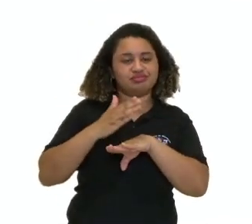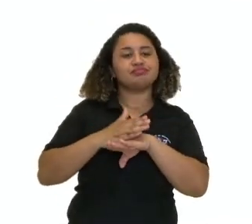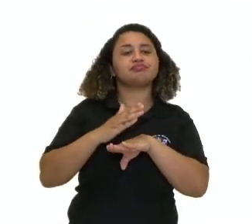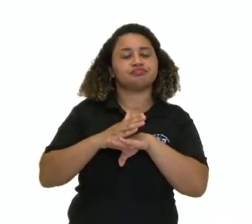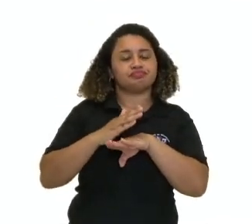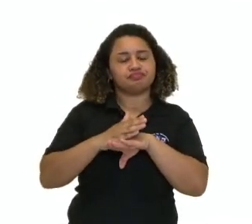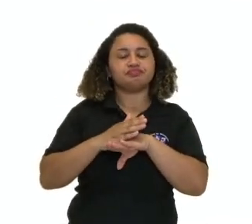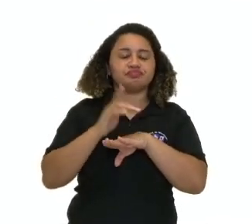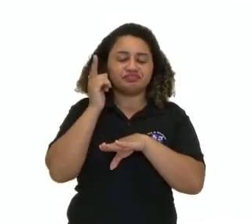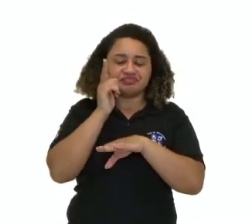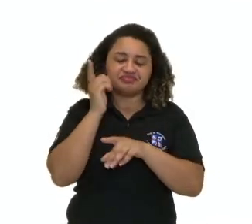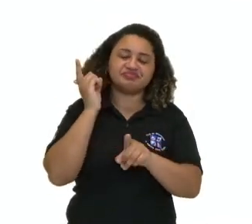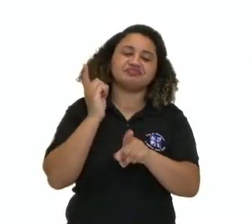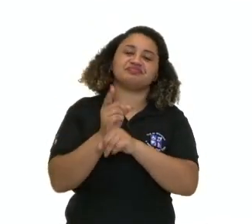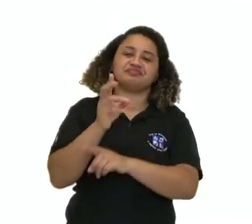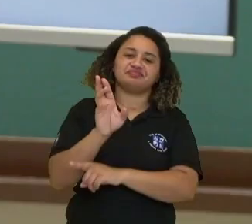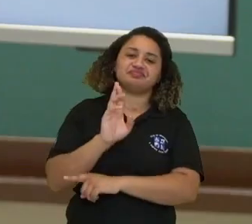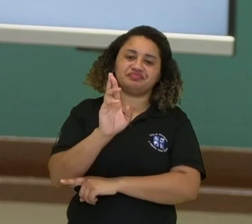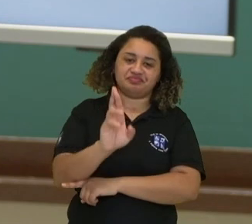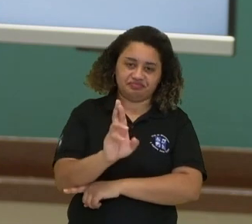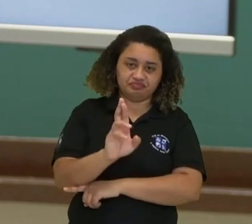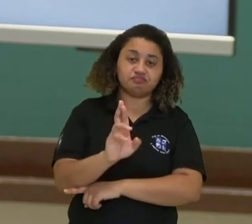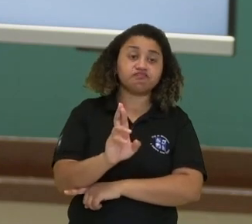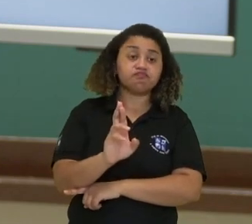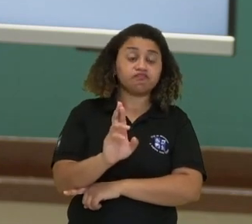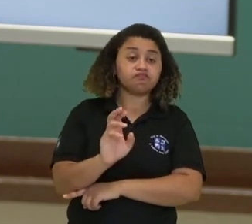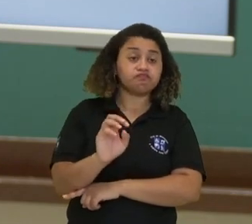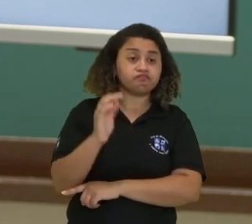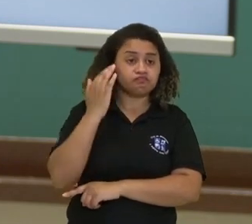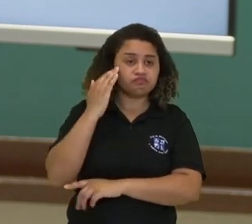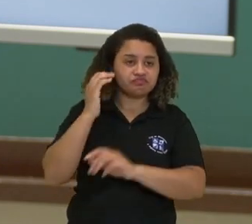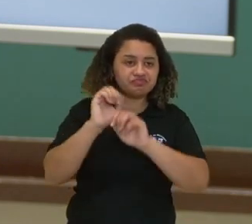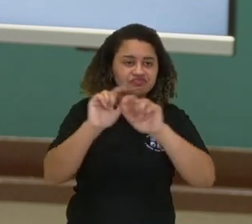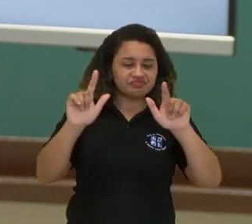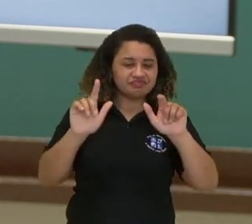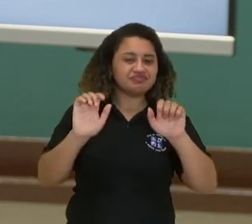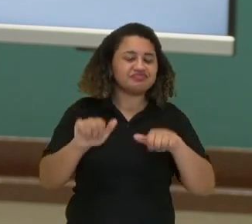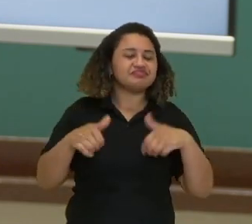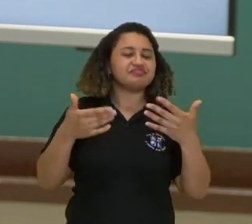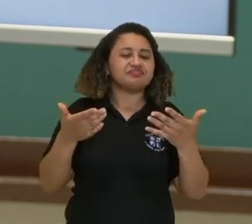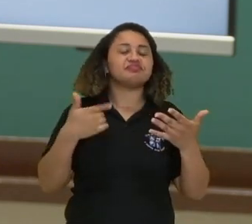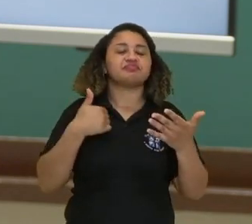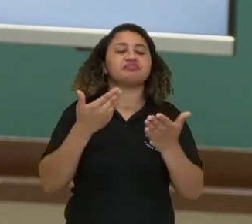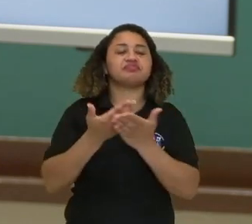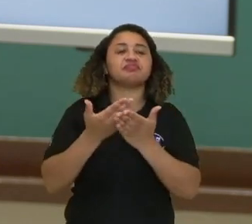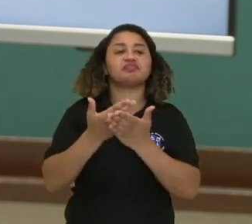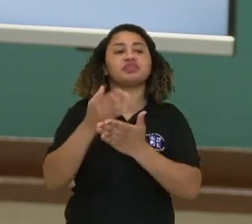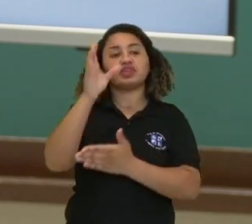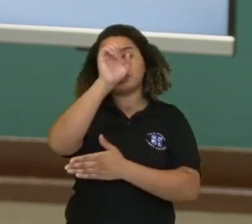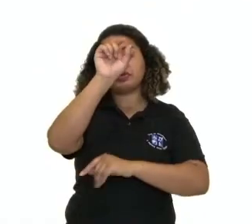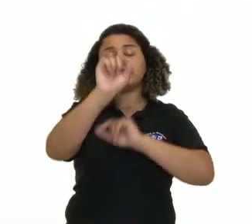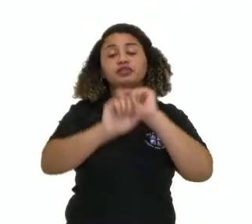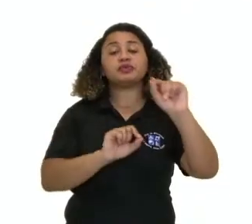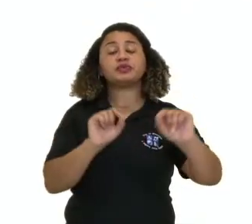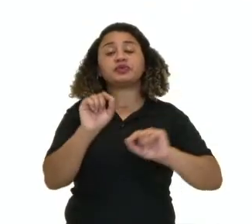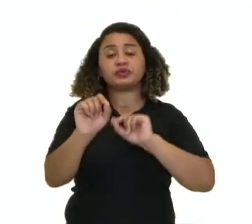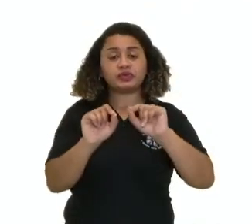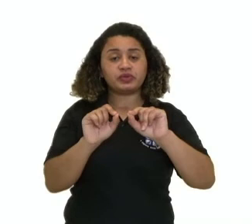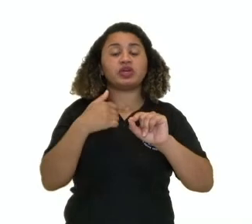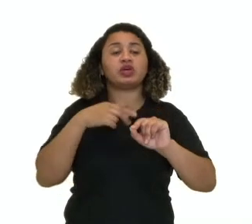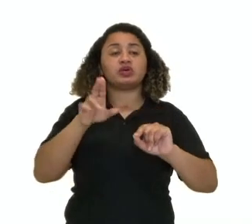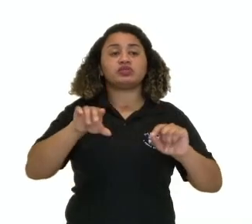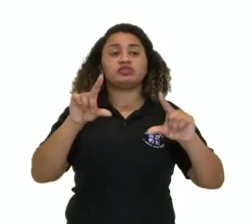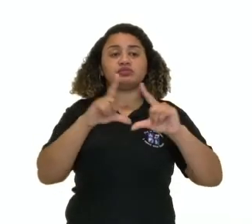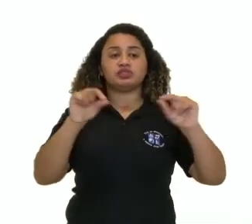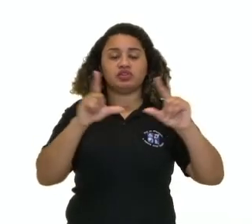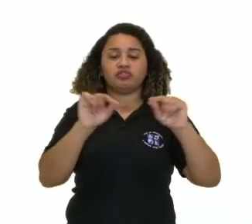ter 5.500 metros, ok? Então, nessa aula, nós usamos